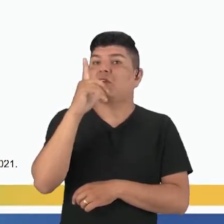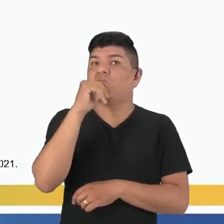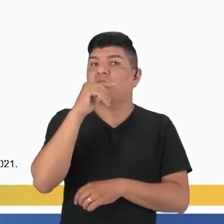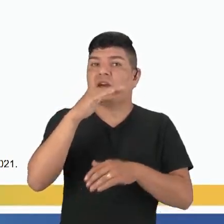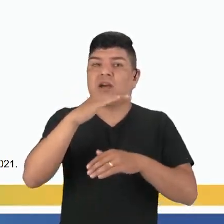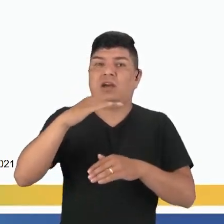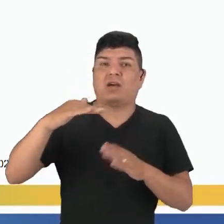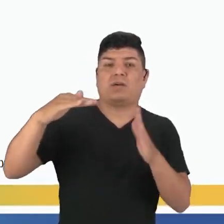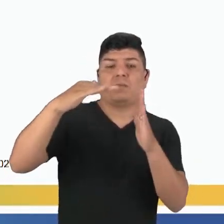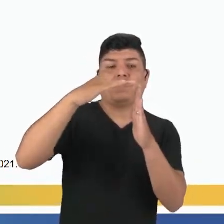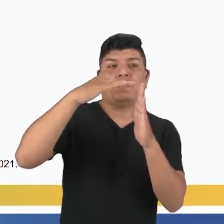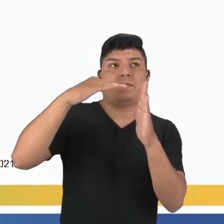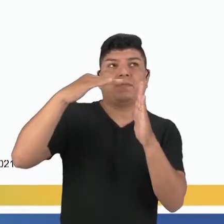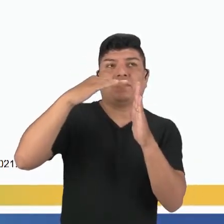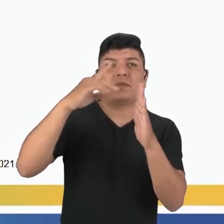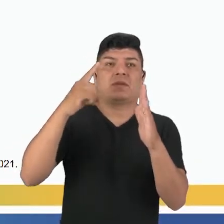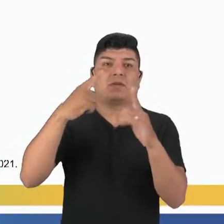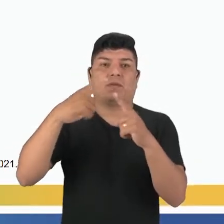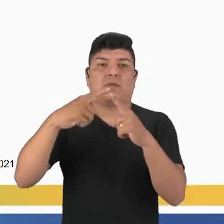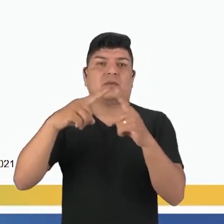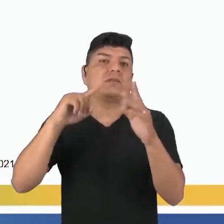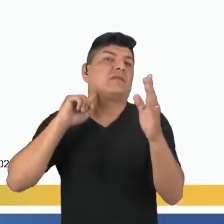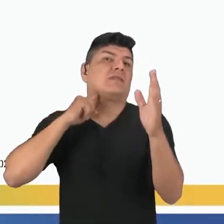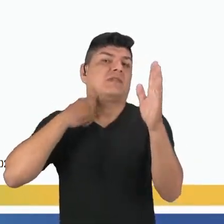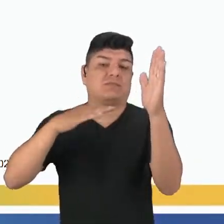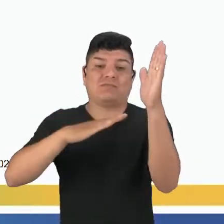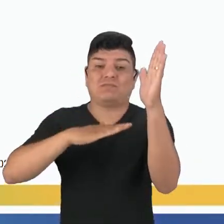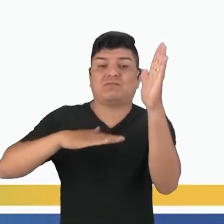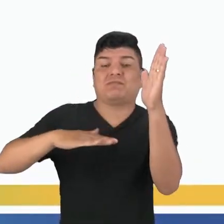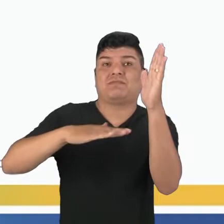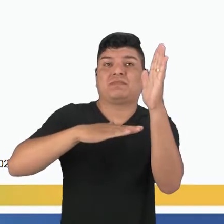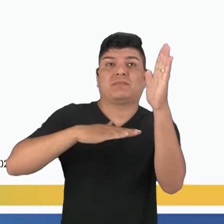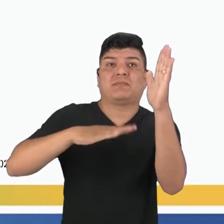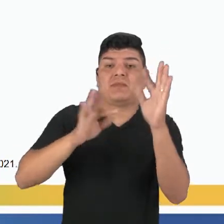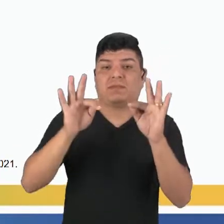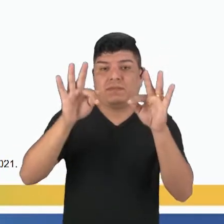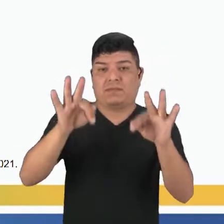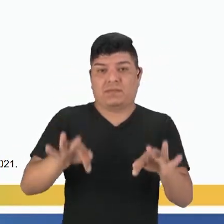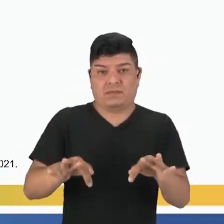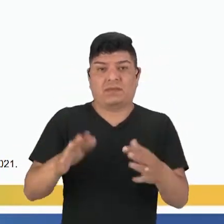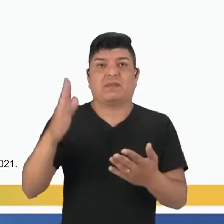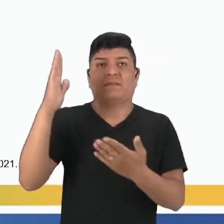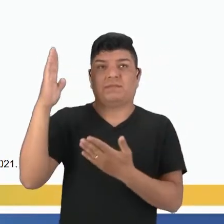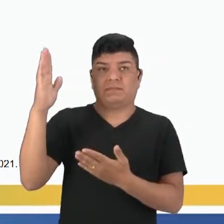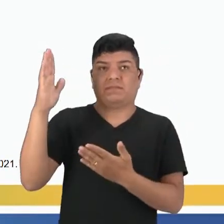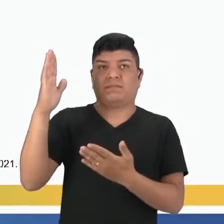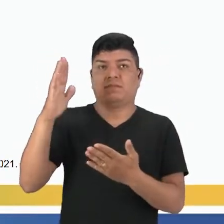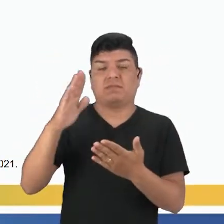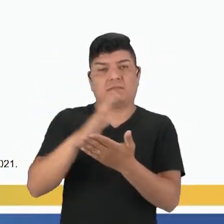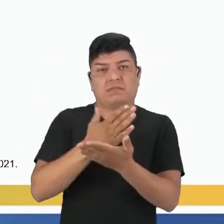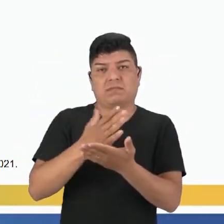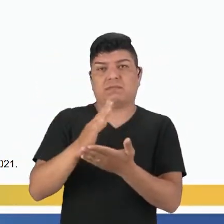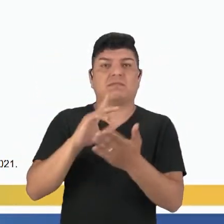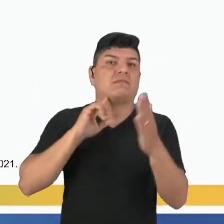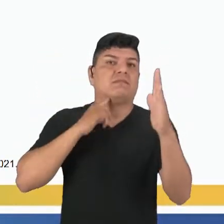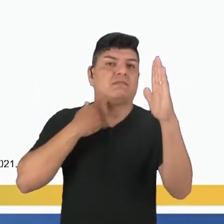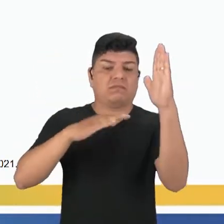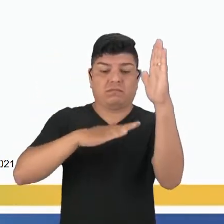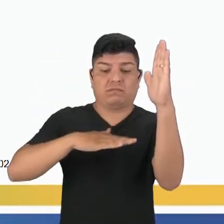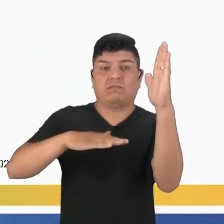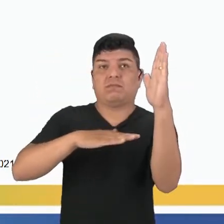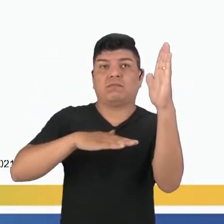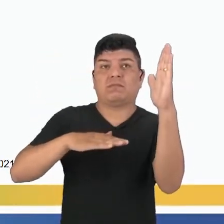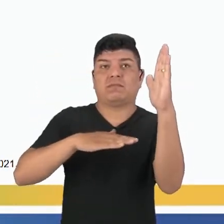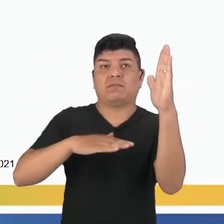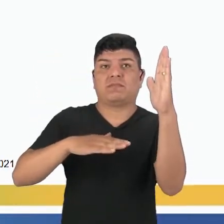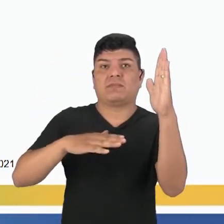por cima, porque a sujeira já está lá embaixo. Uma coisa legal é que aqui no final do tanque de decantação, como a maior parte da sujeira já foi para o fundo, a